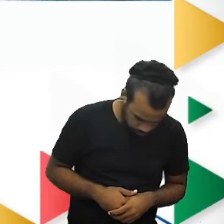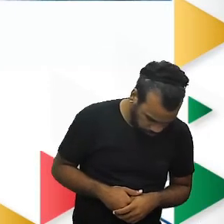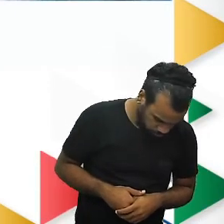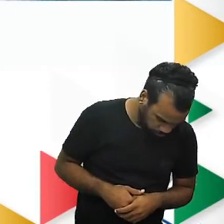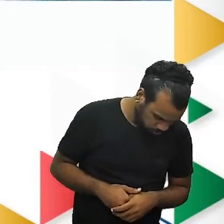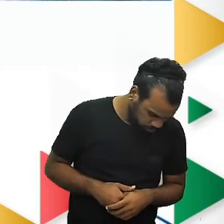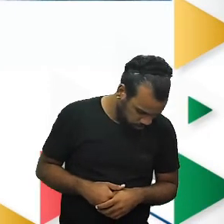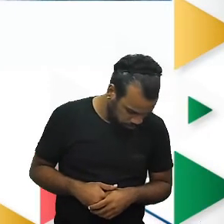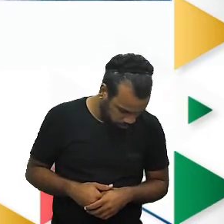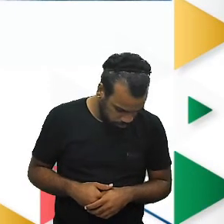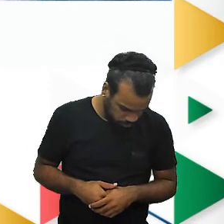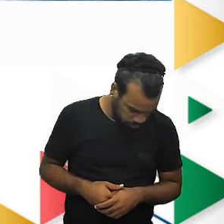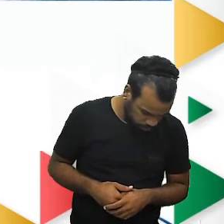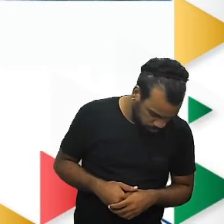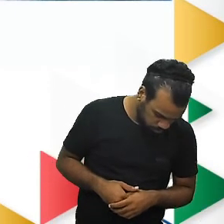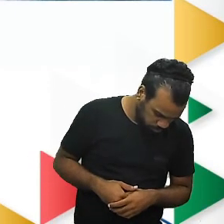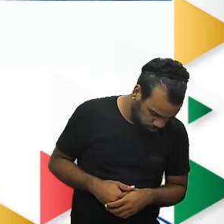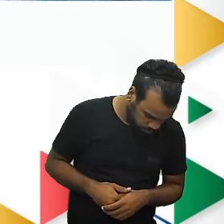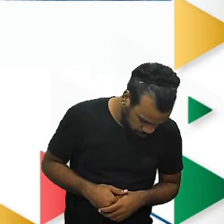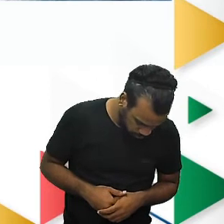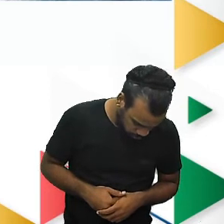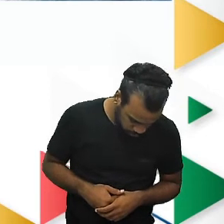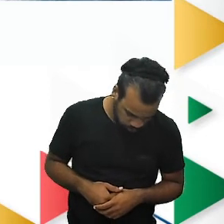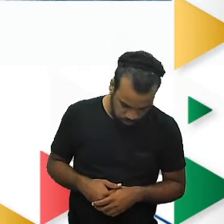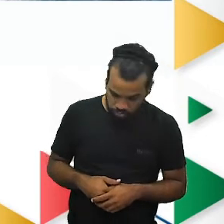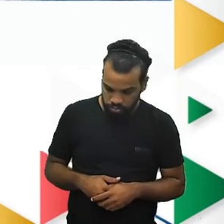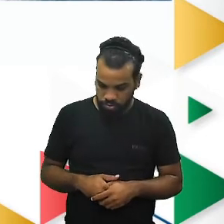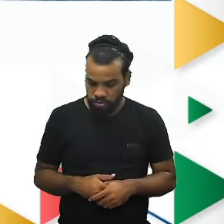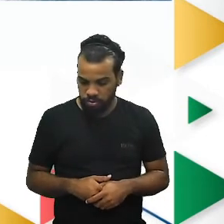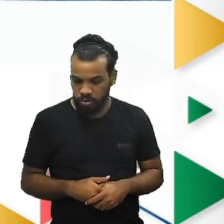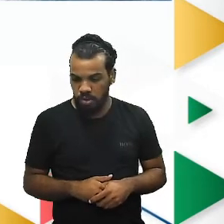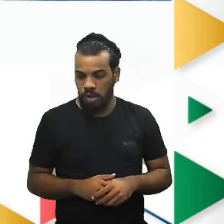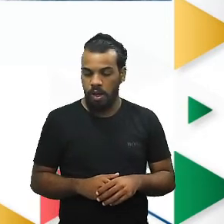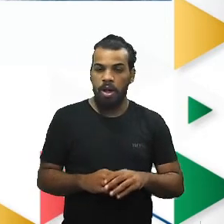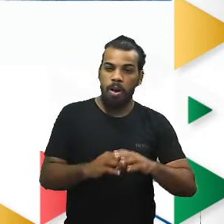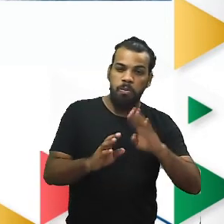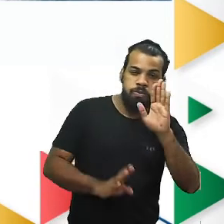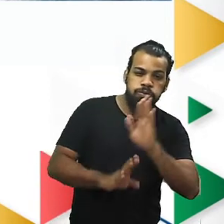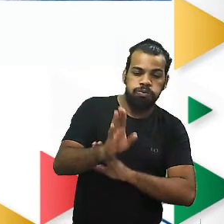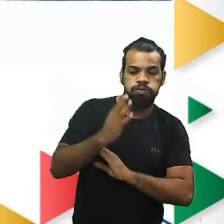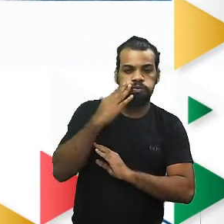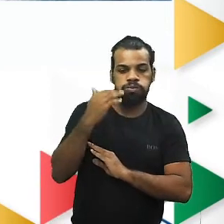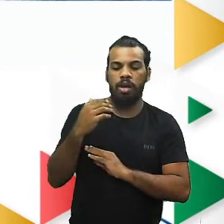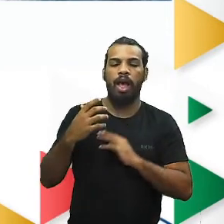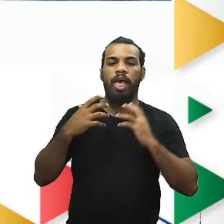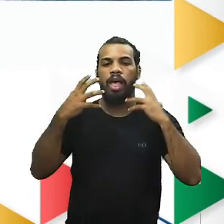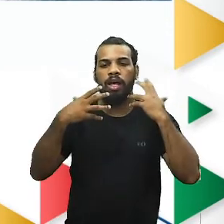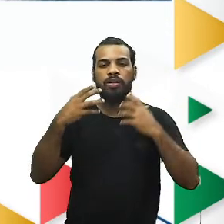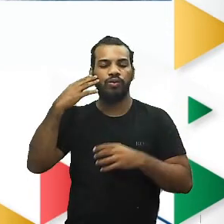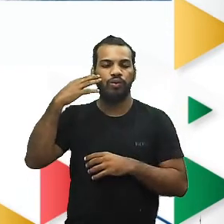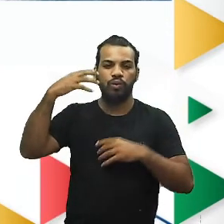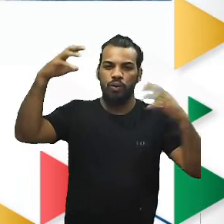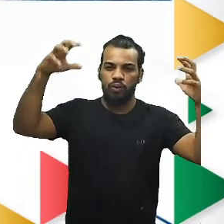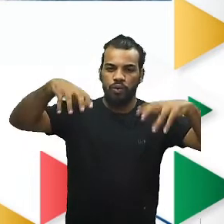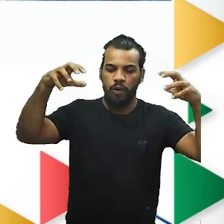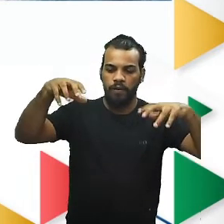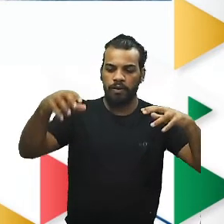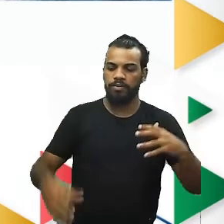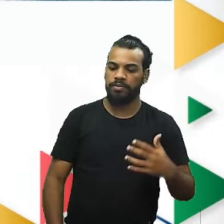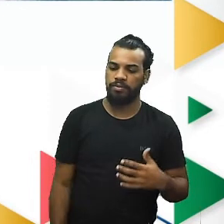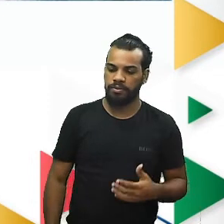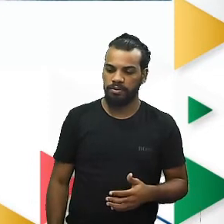que explodiu nos Estados Unidos, né, que fez muito sucesso, dos musicais são lançados Cantando na Chuva, Sing in the Rain,